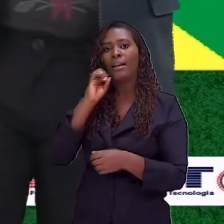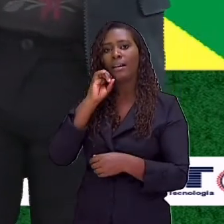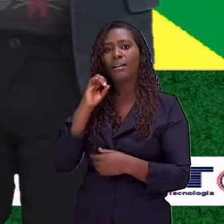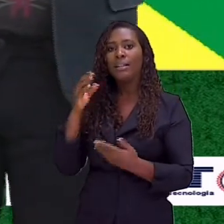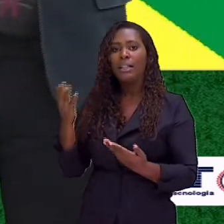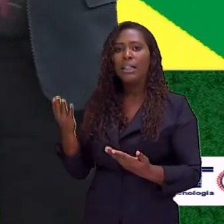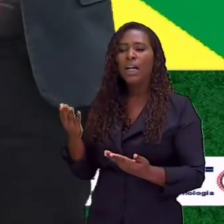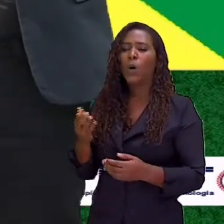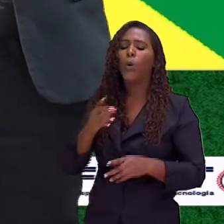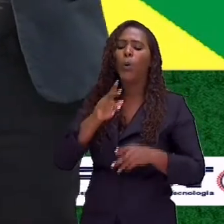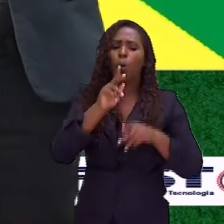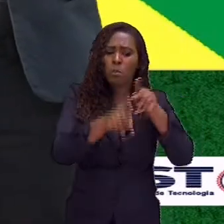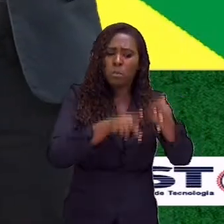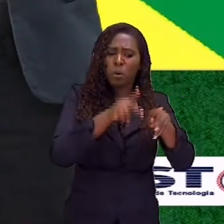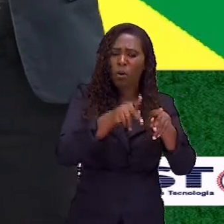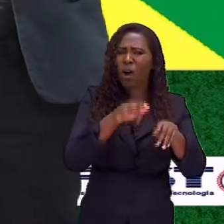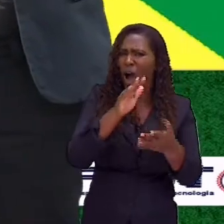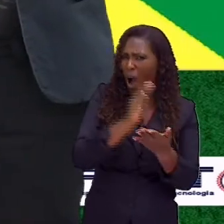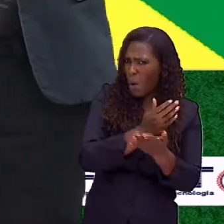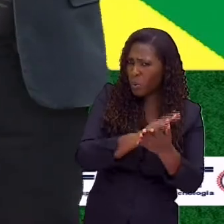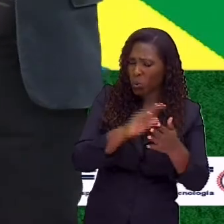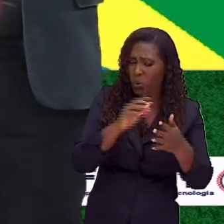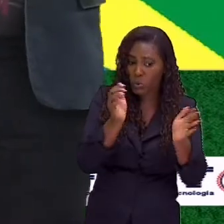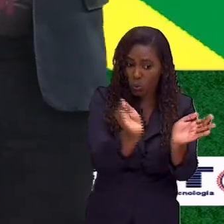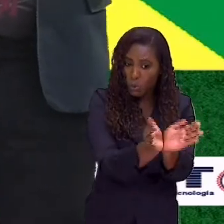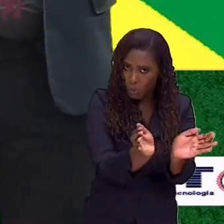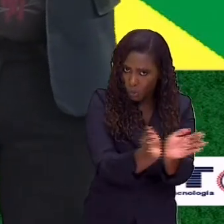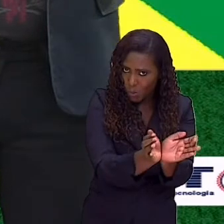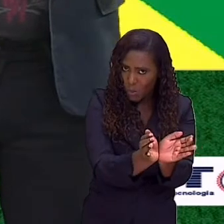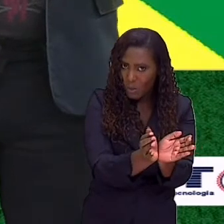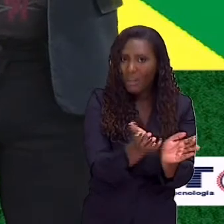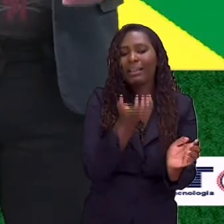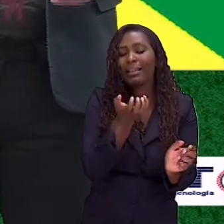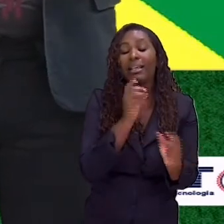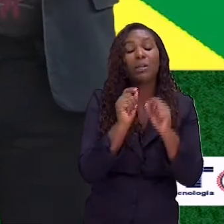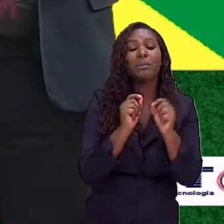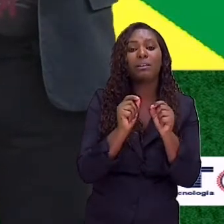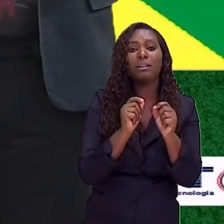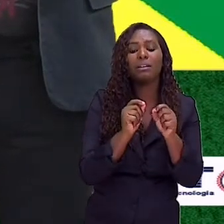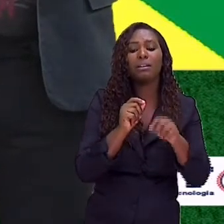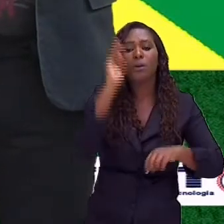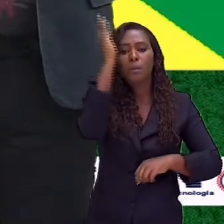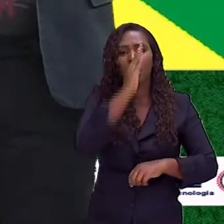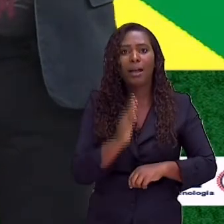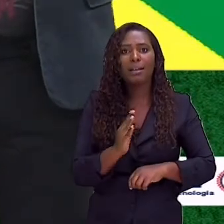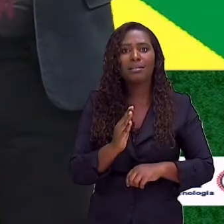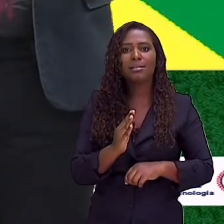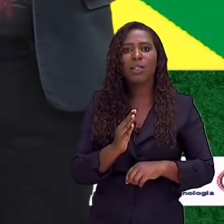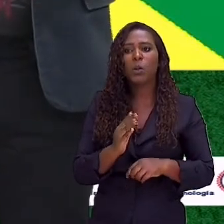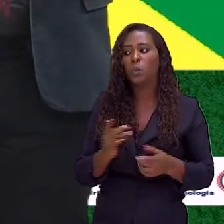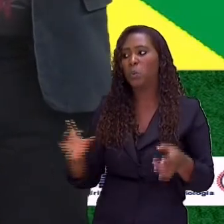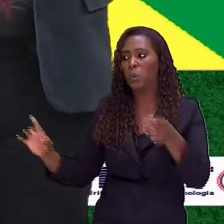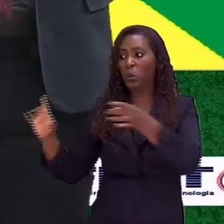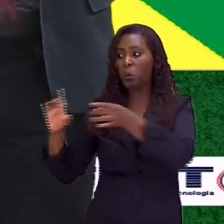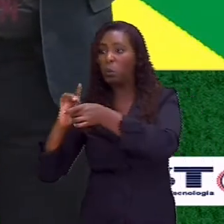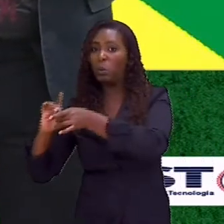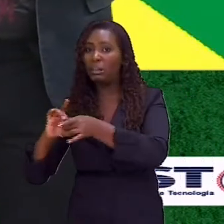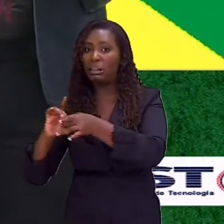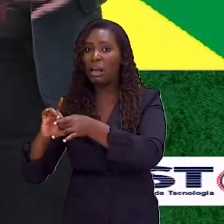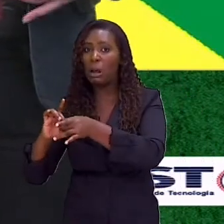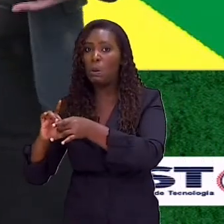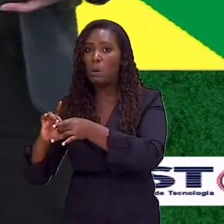a pertencer a Portugal. Então, já estava escrito no primeiro artigo.